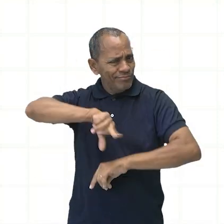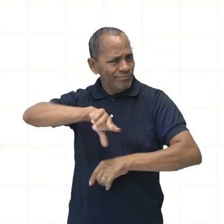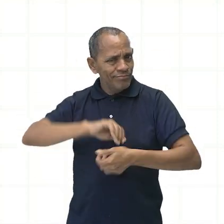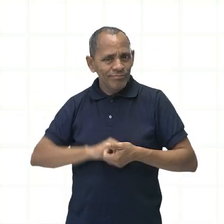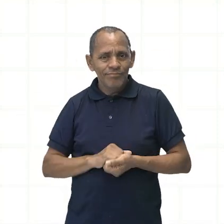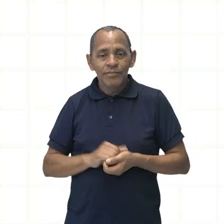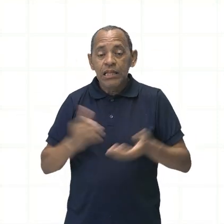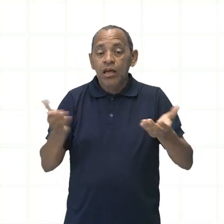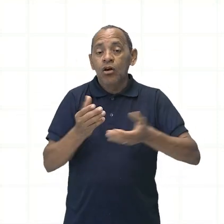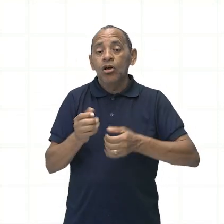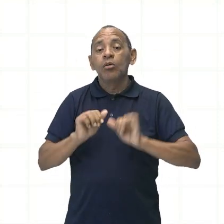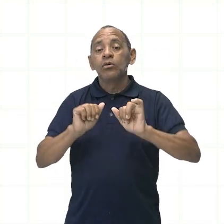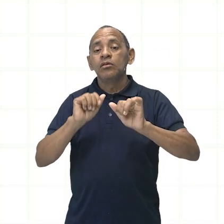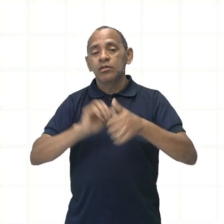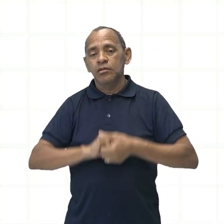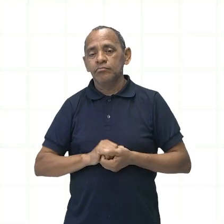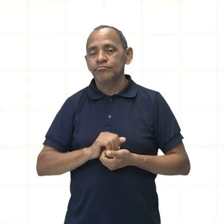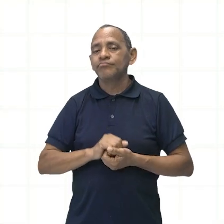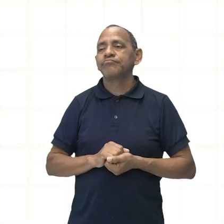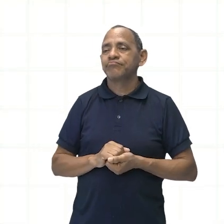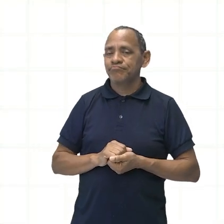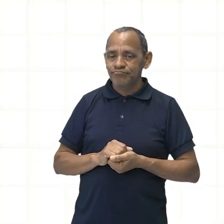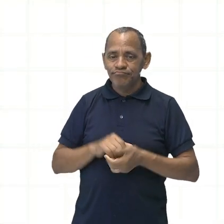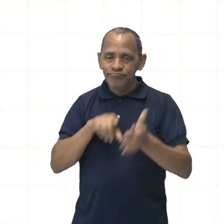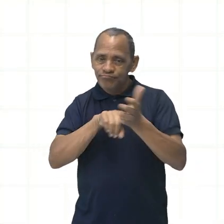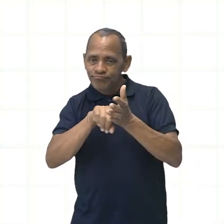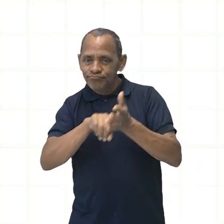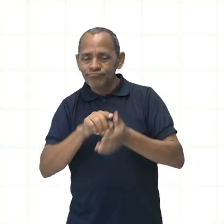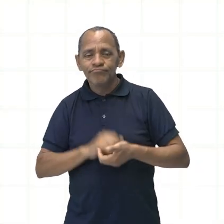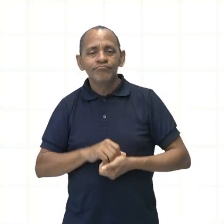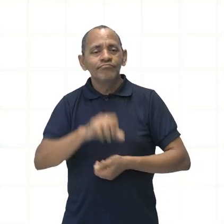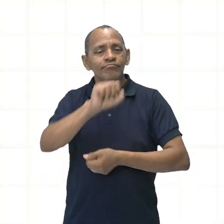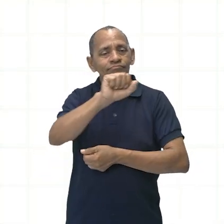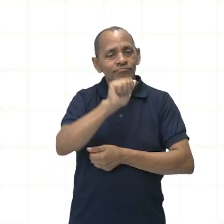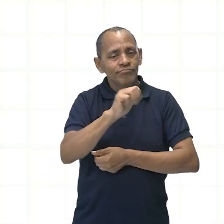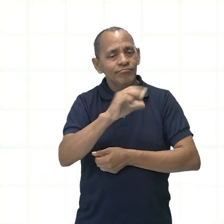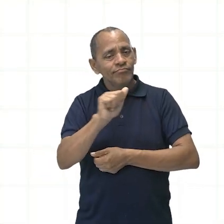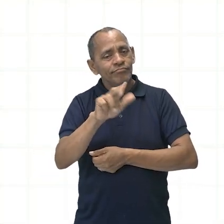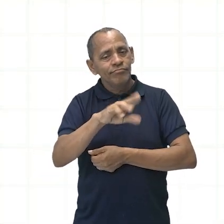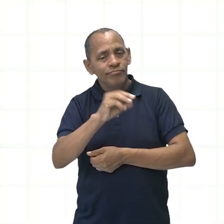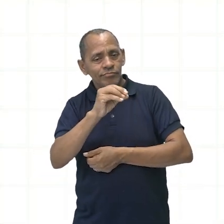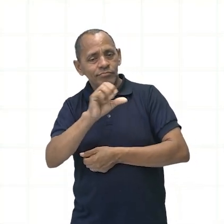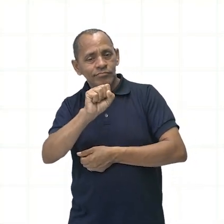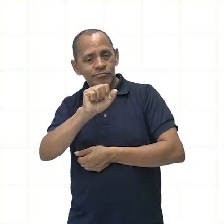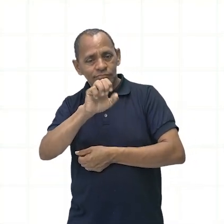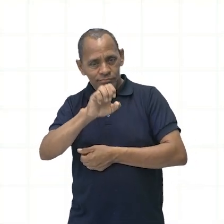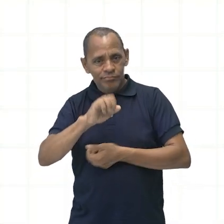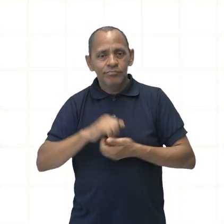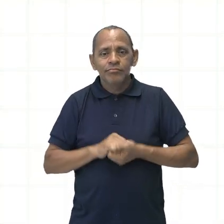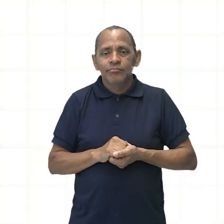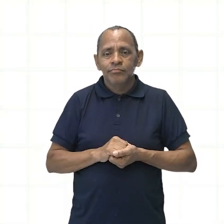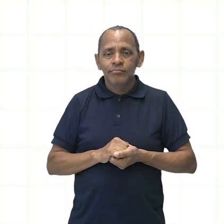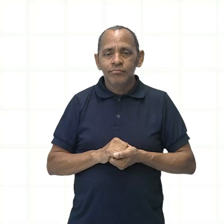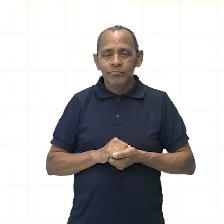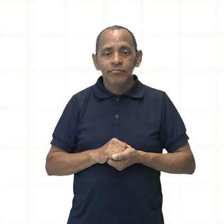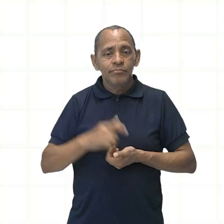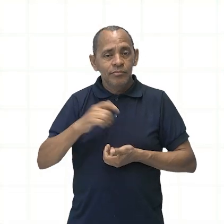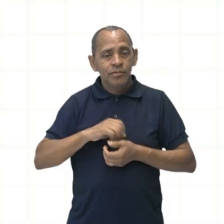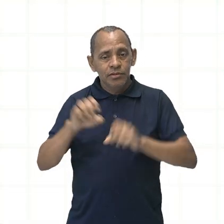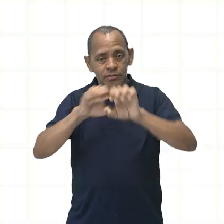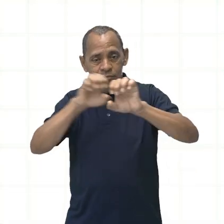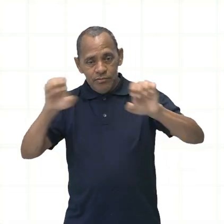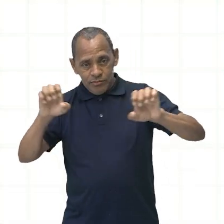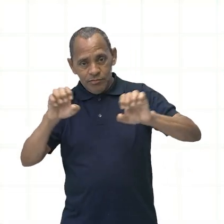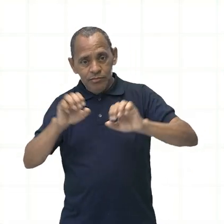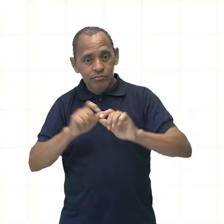agora nós podemos ir para a molécula de sacarose, que vocês viram que ela possui aquela fórmula maior, mas não